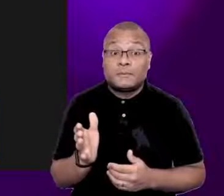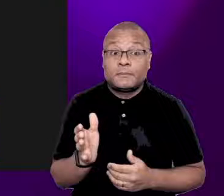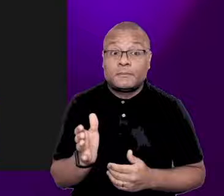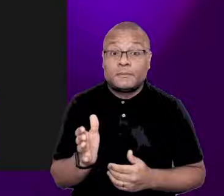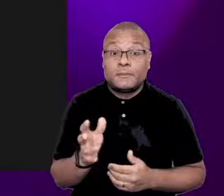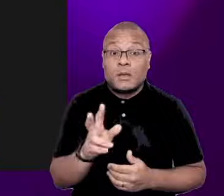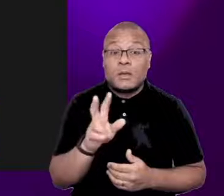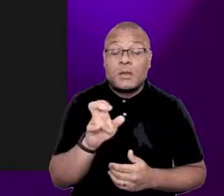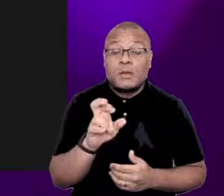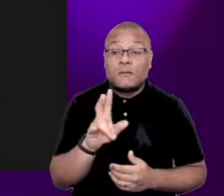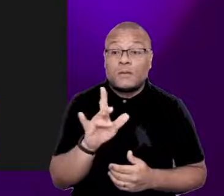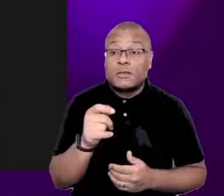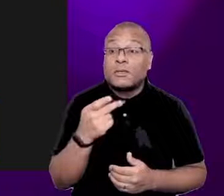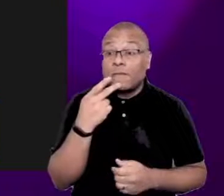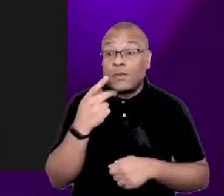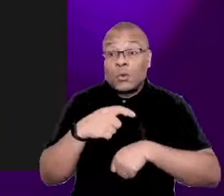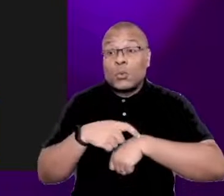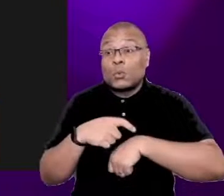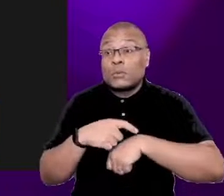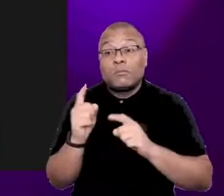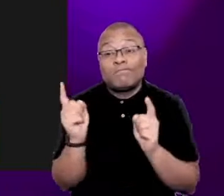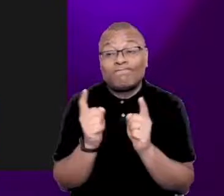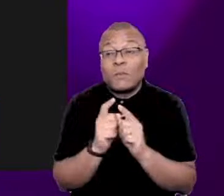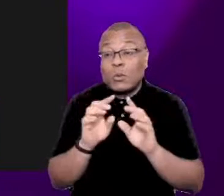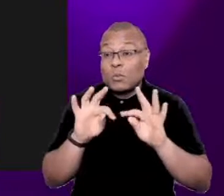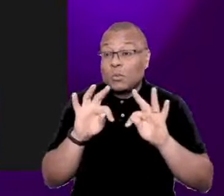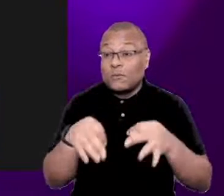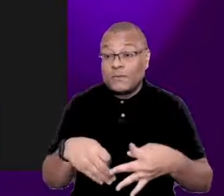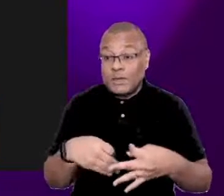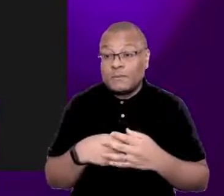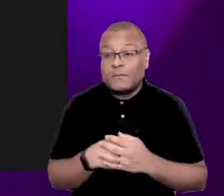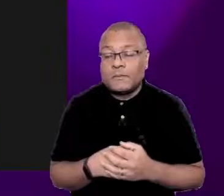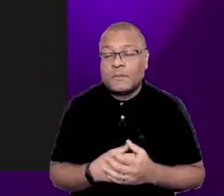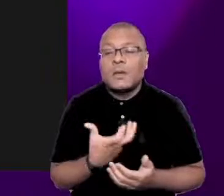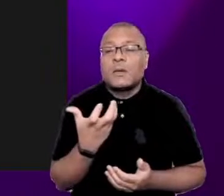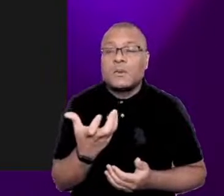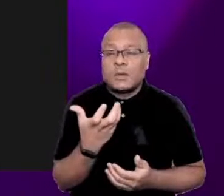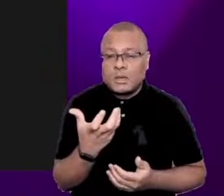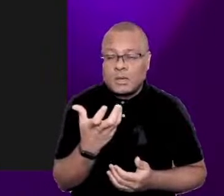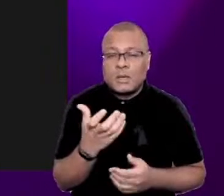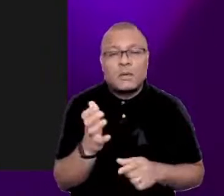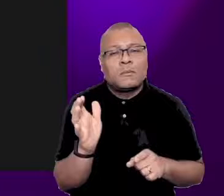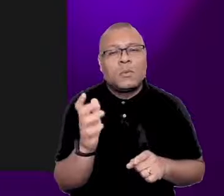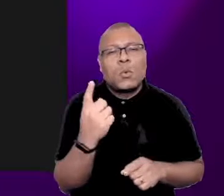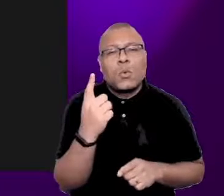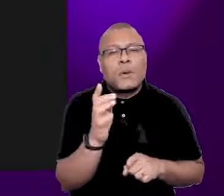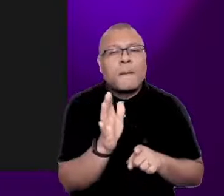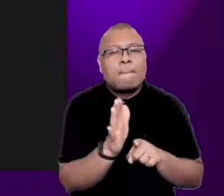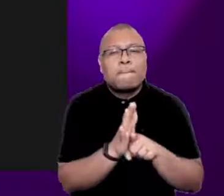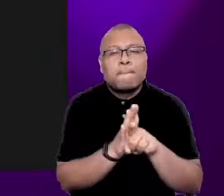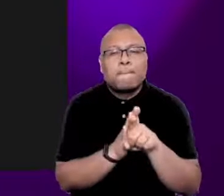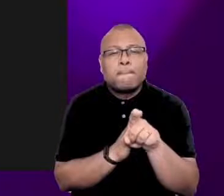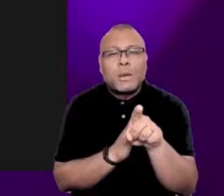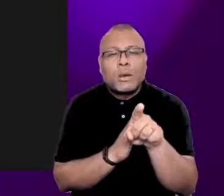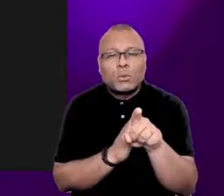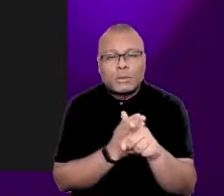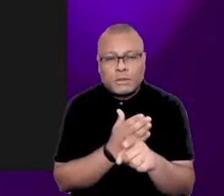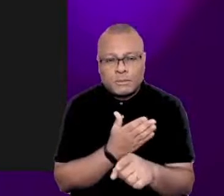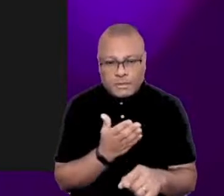Virgínia me disse que a gente está com um pouquinho de tempo aí para o final, eu gostaria de pelo menos uma pergunta aqui para